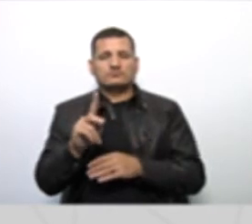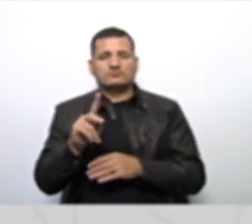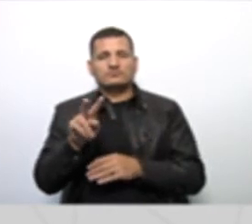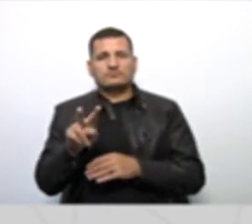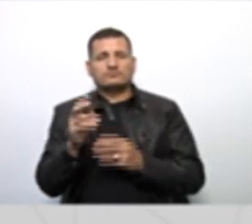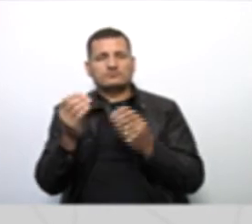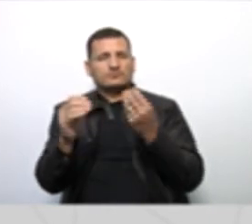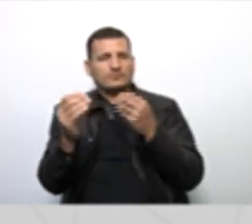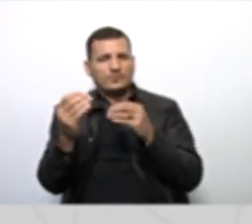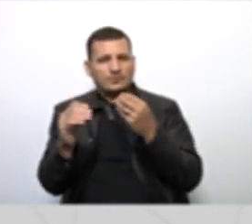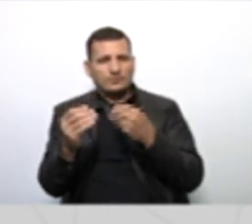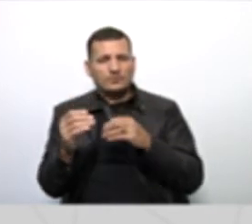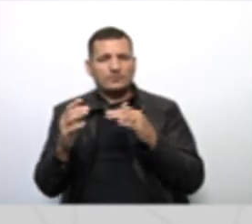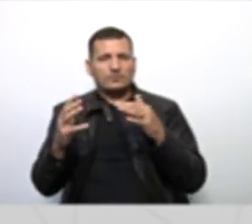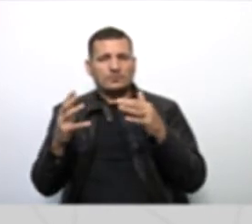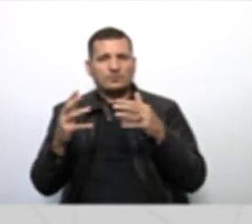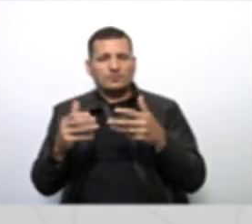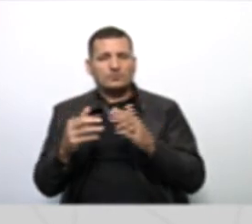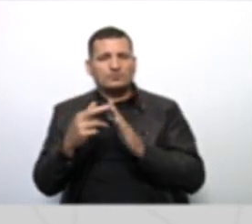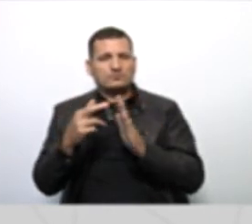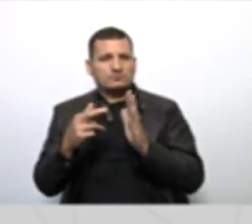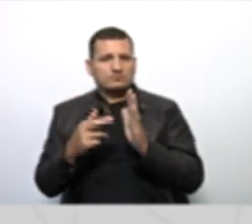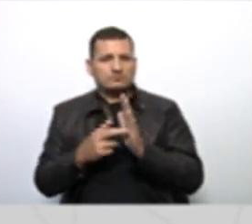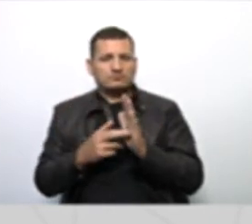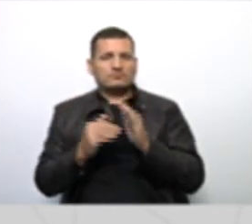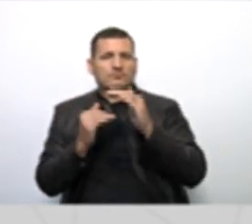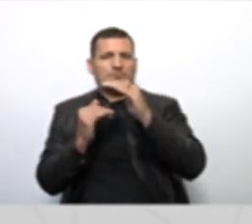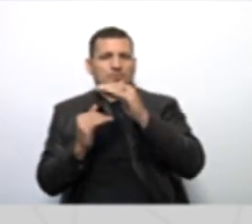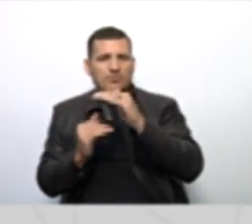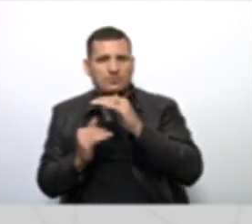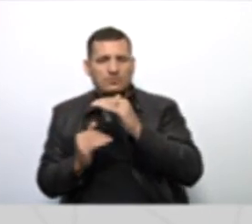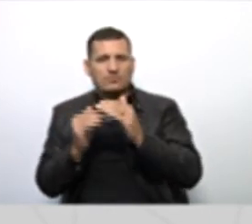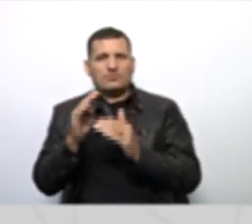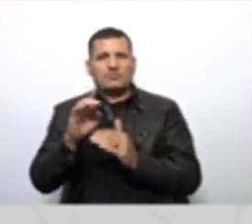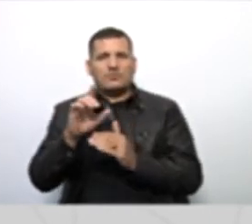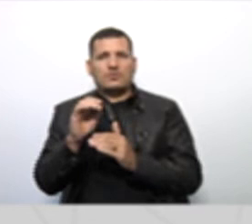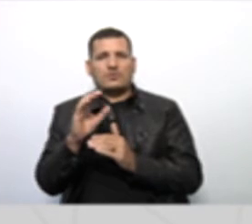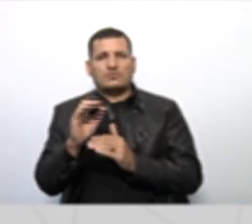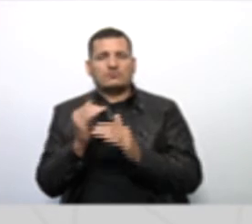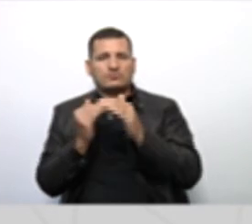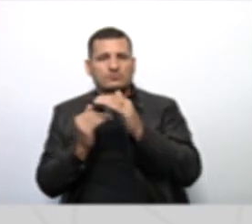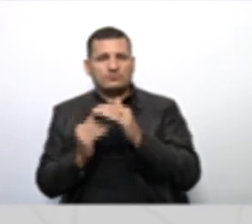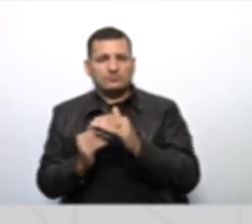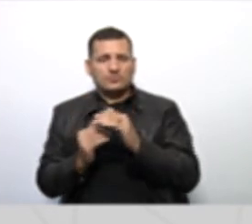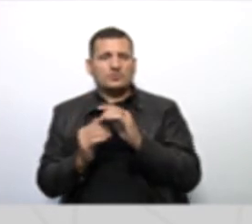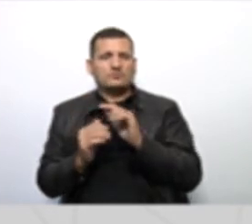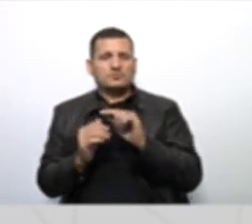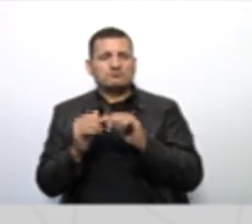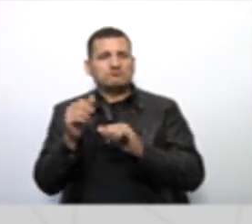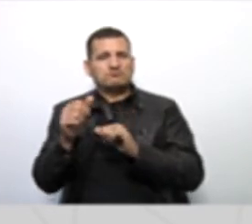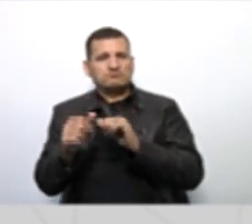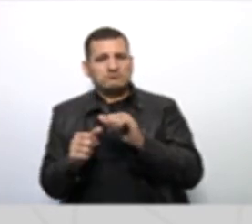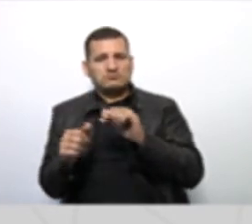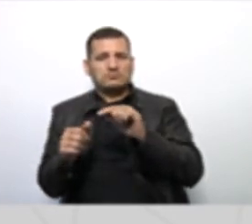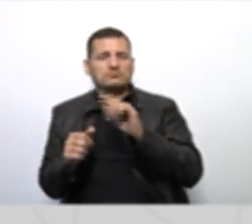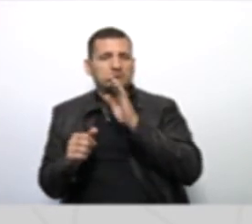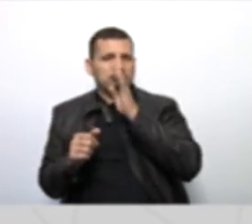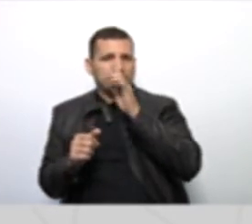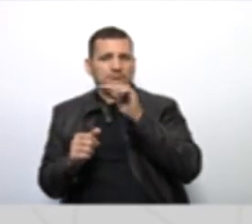todas as instruções de Eurídice nesse arquivo. E aí, quando você atualiza ele,